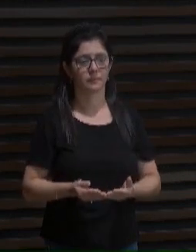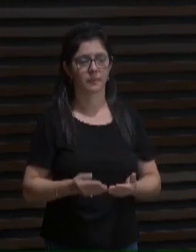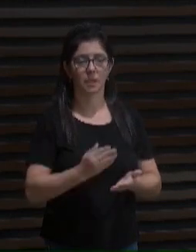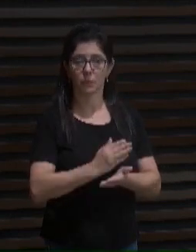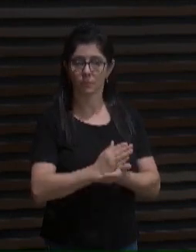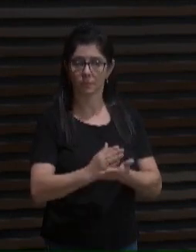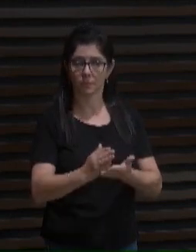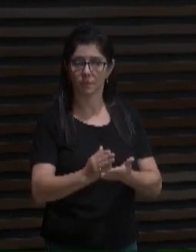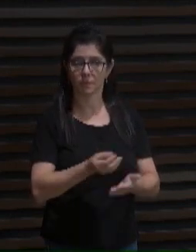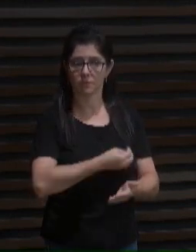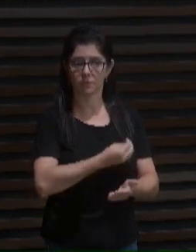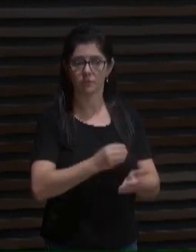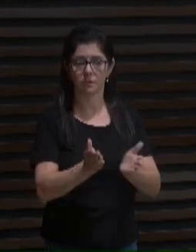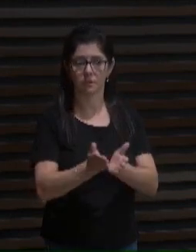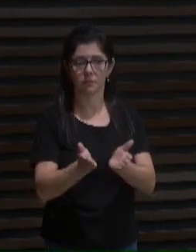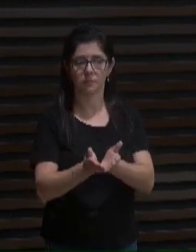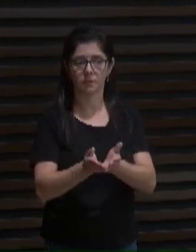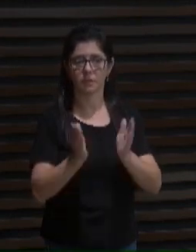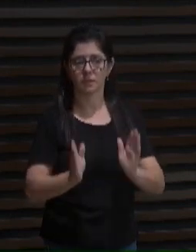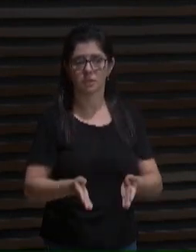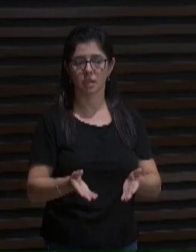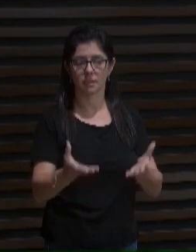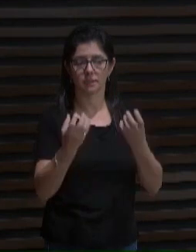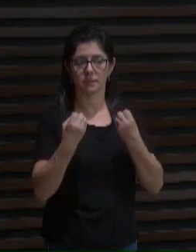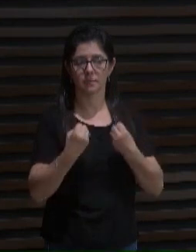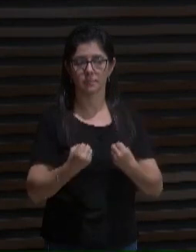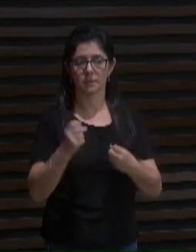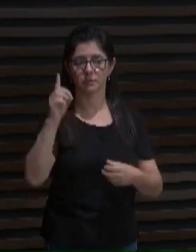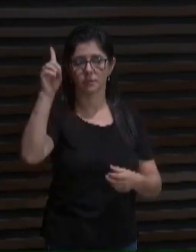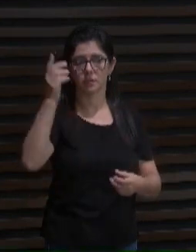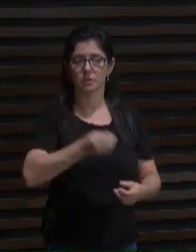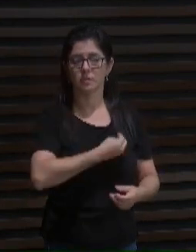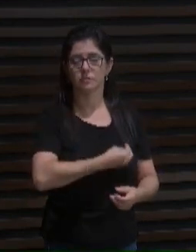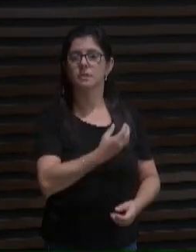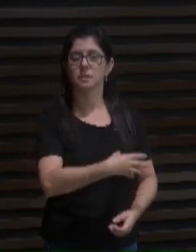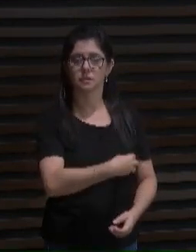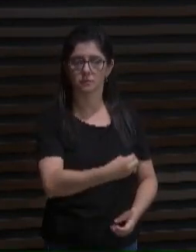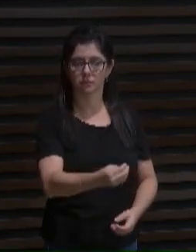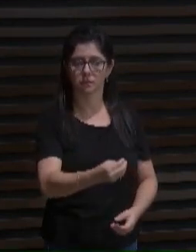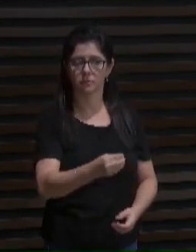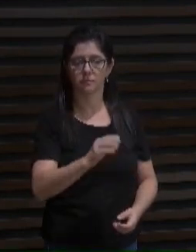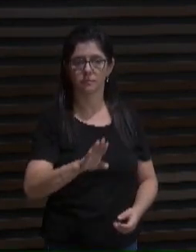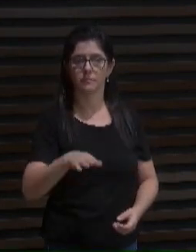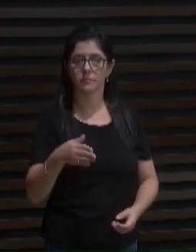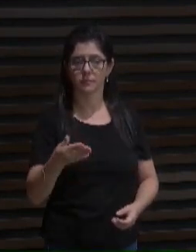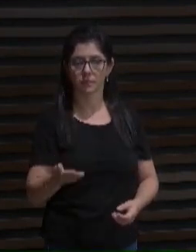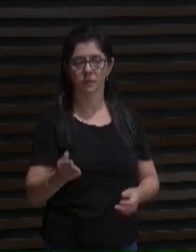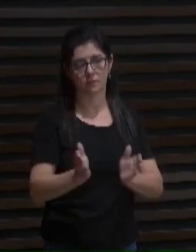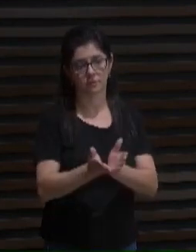ter recebido de Deus a vida do Filho. A partir daí, o cristão está